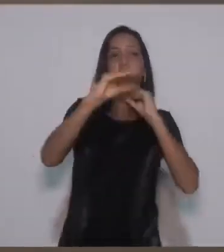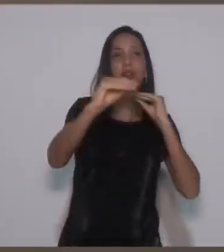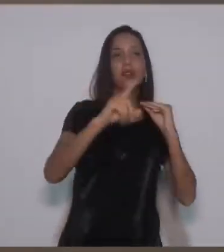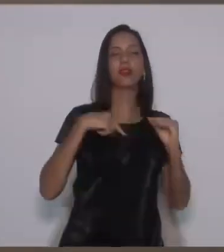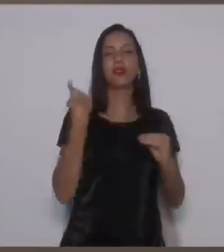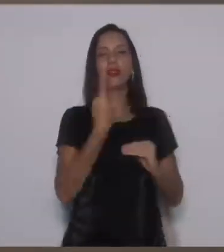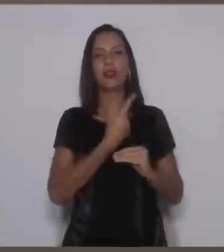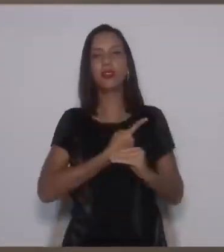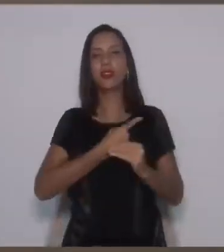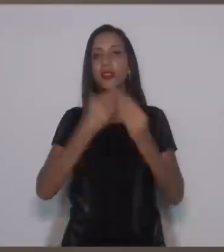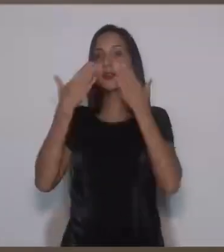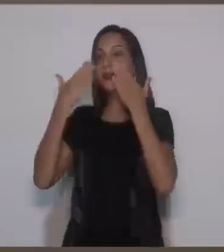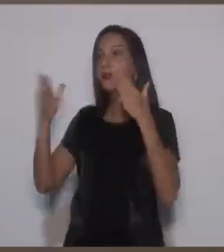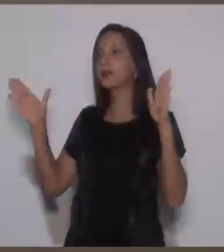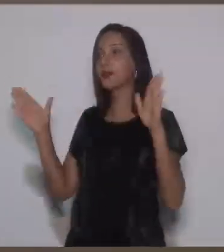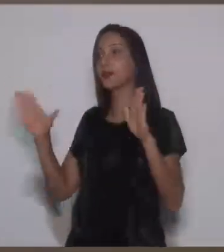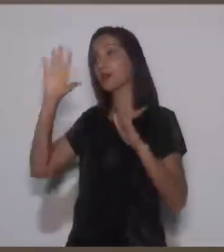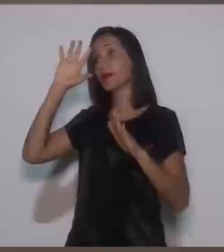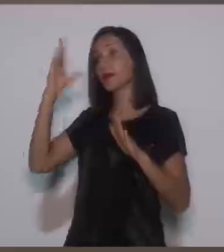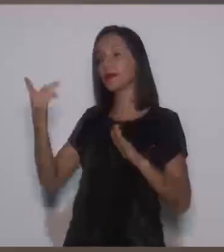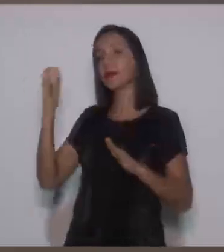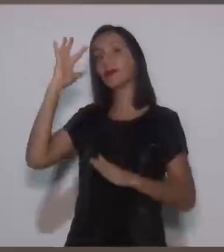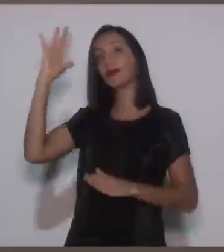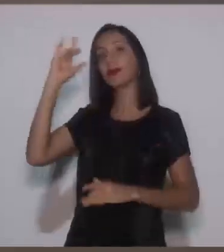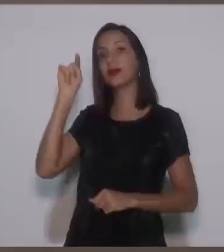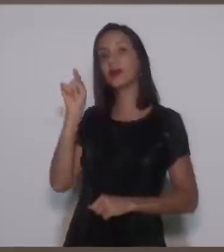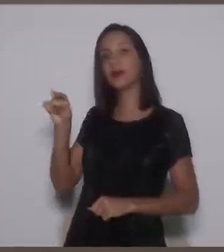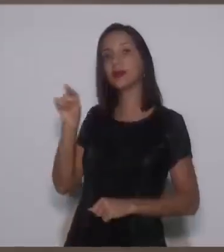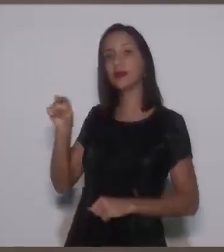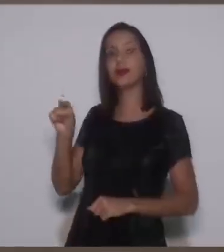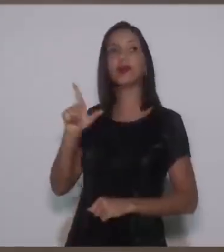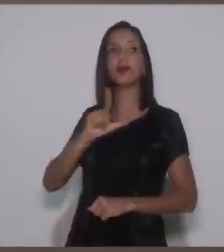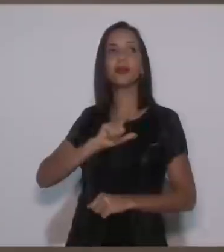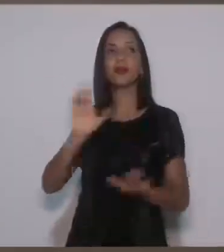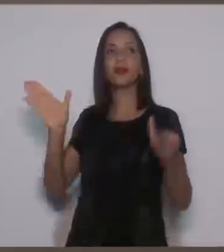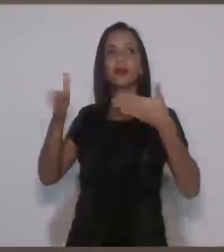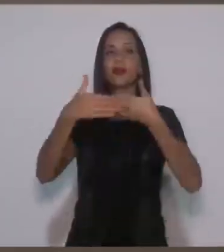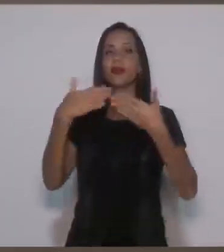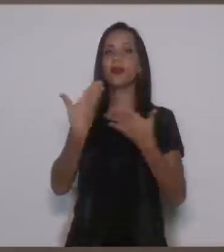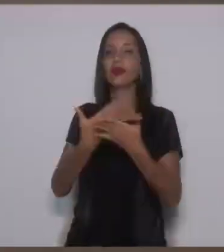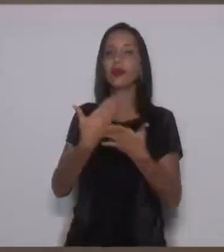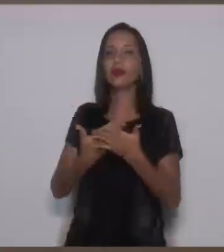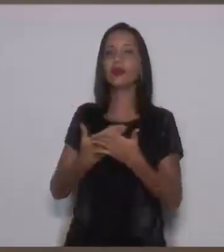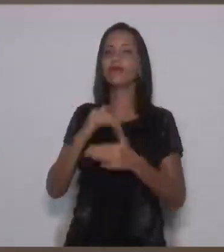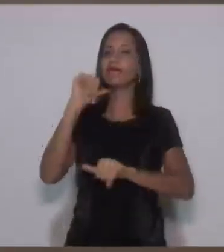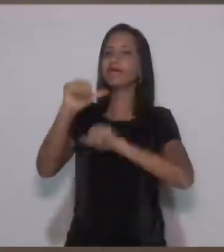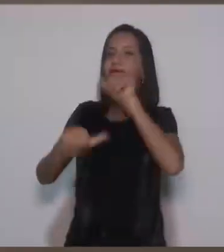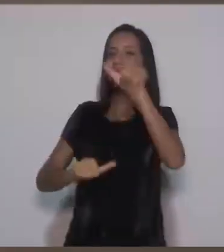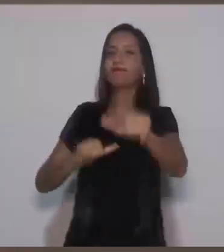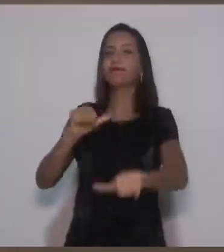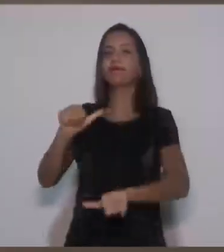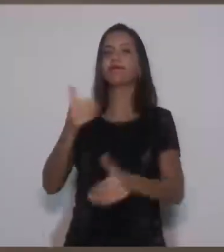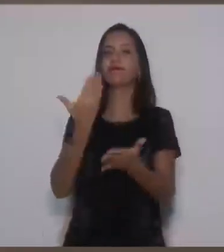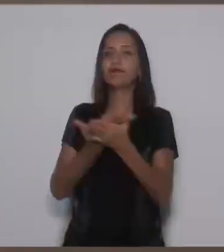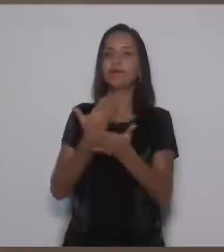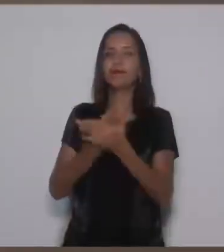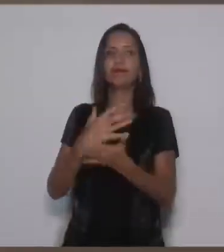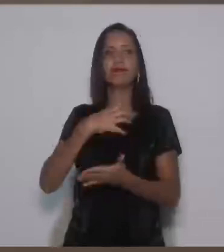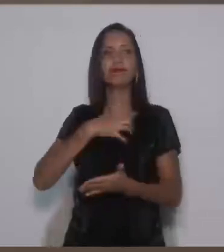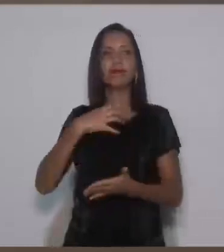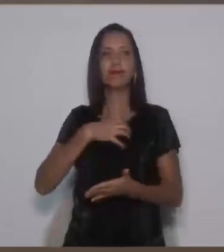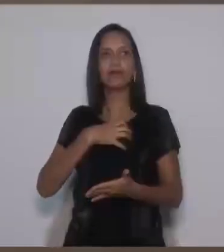partir para a solução, imaginando que você fechar as escolas, transformar as escolas em situações,